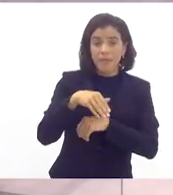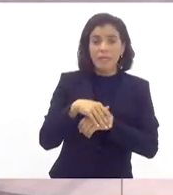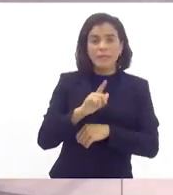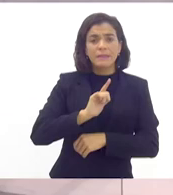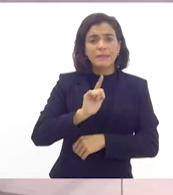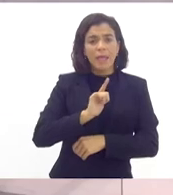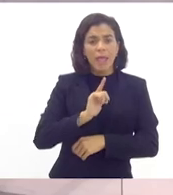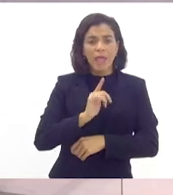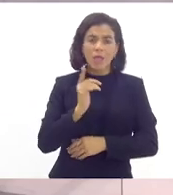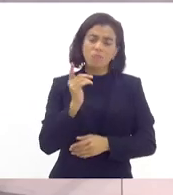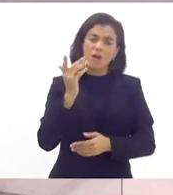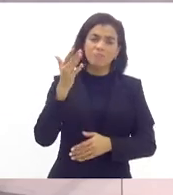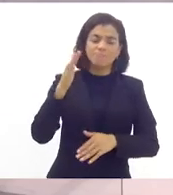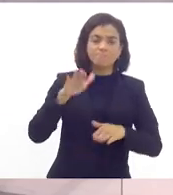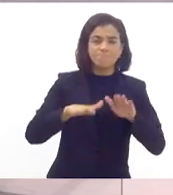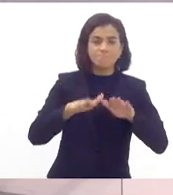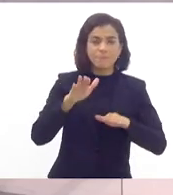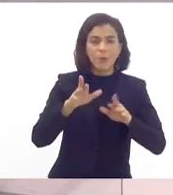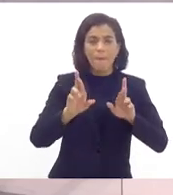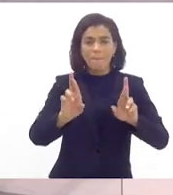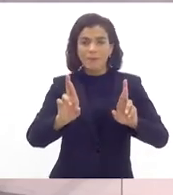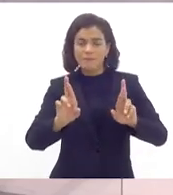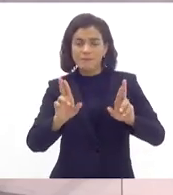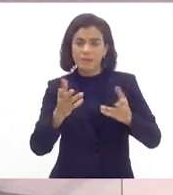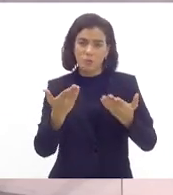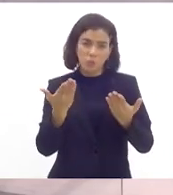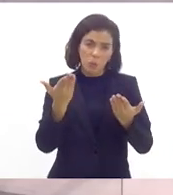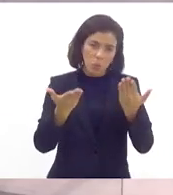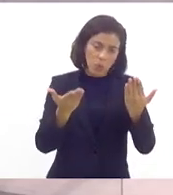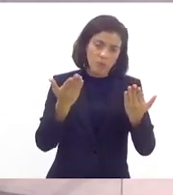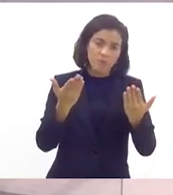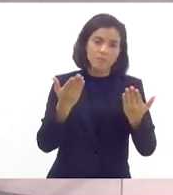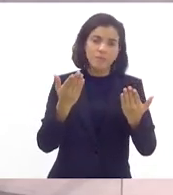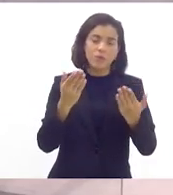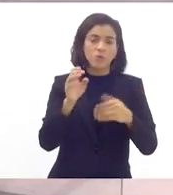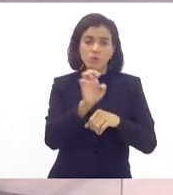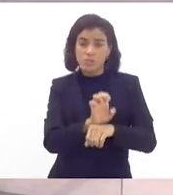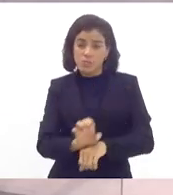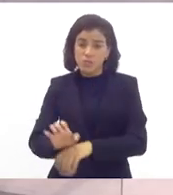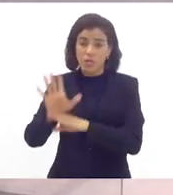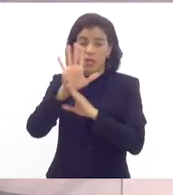existe alguma previsão de aplicação da reforma tributária nos